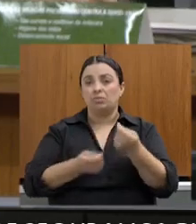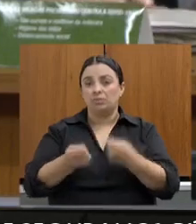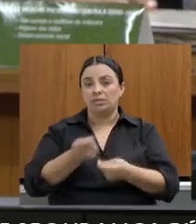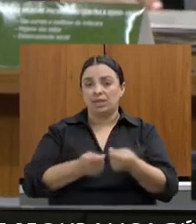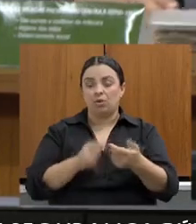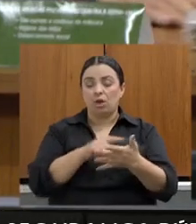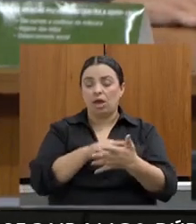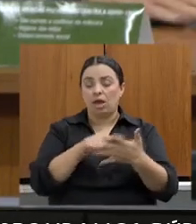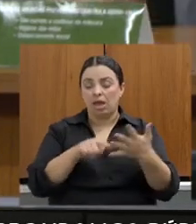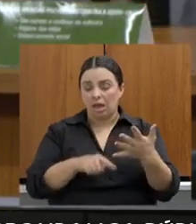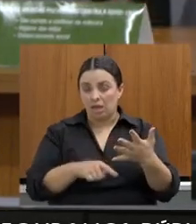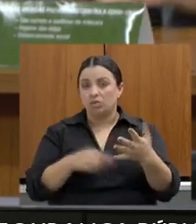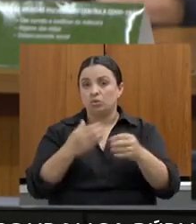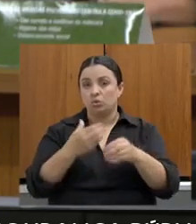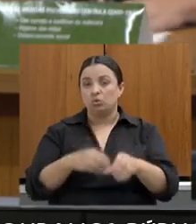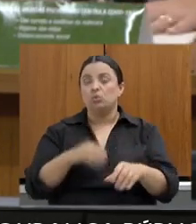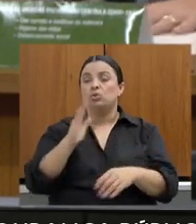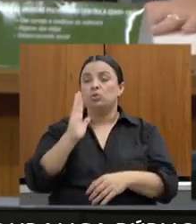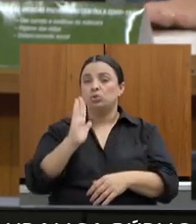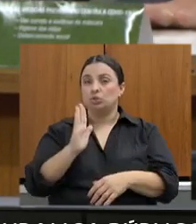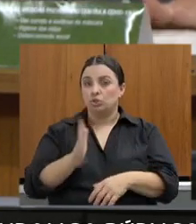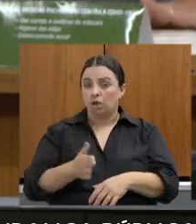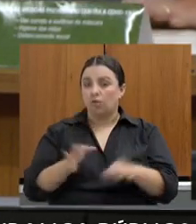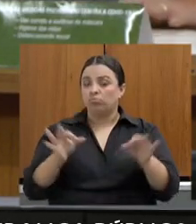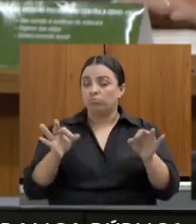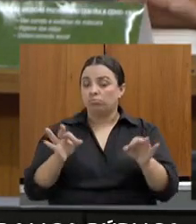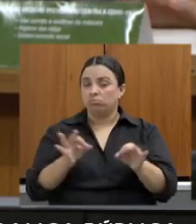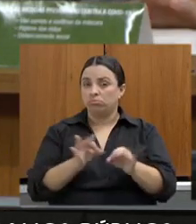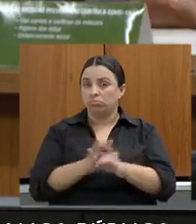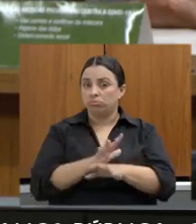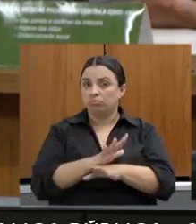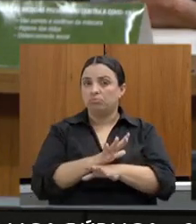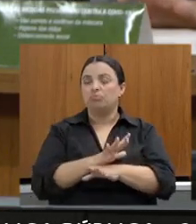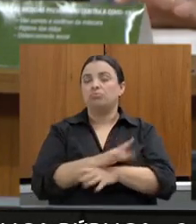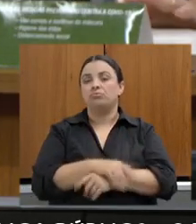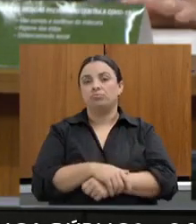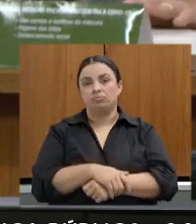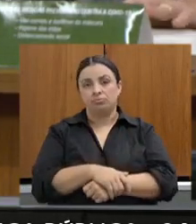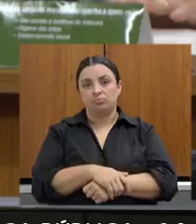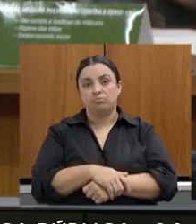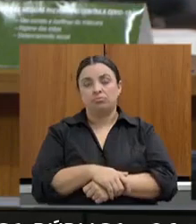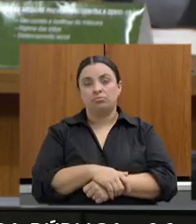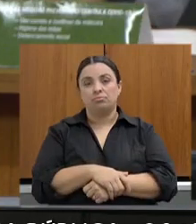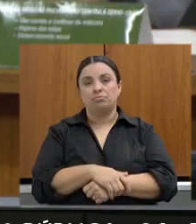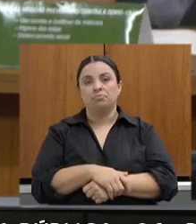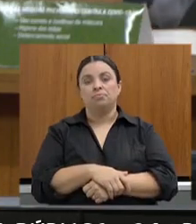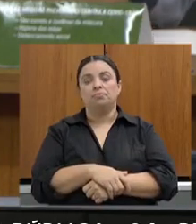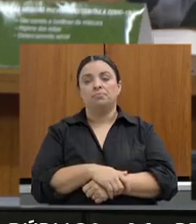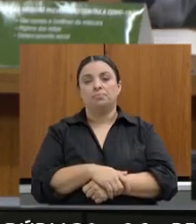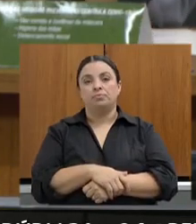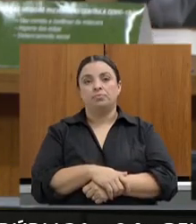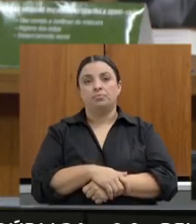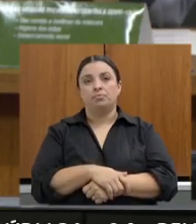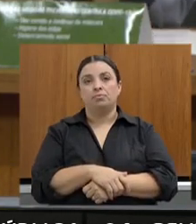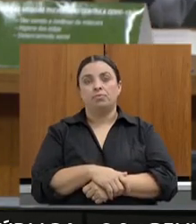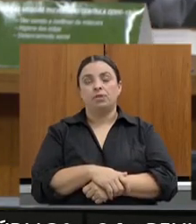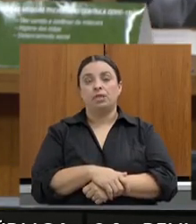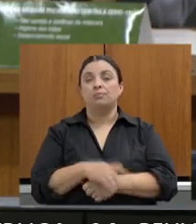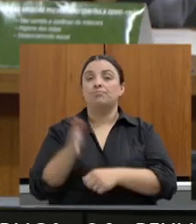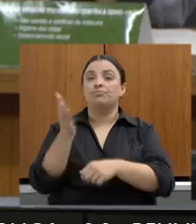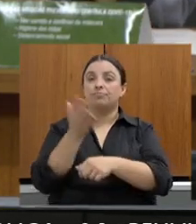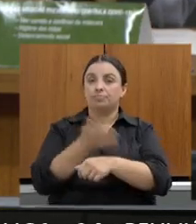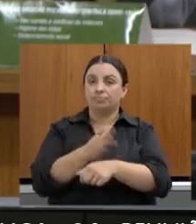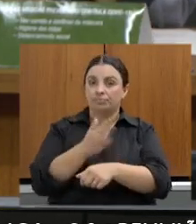já foram devidamente e concluídos a capacitação pode passar nós